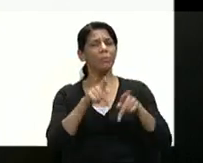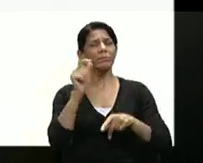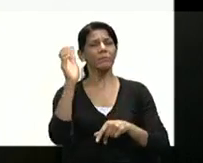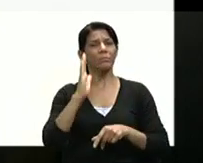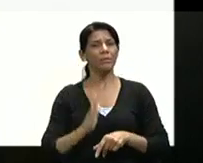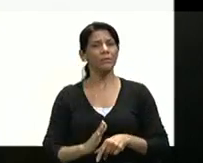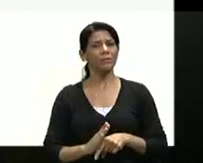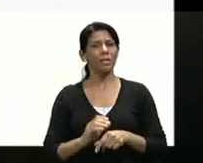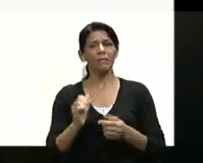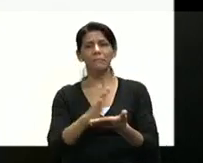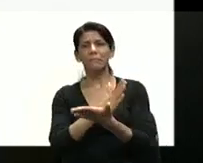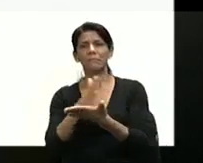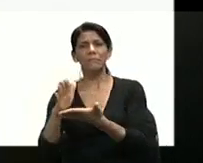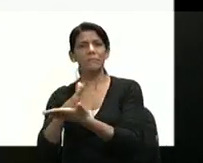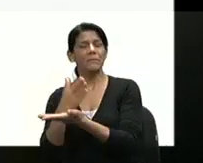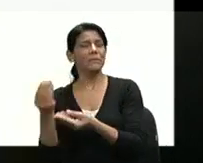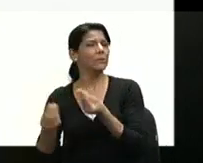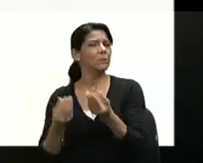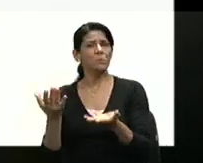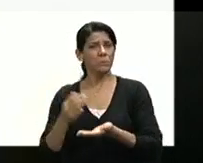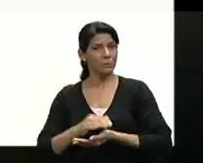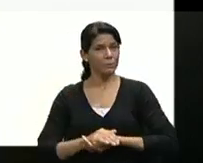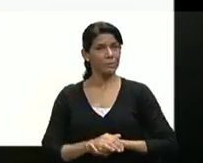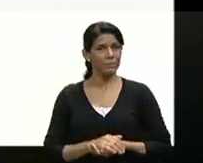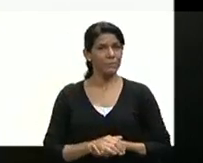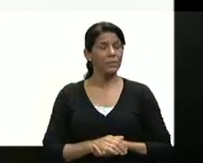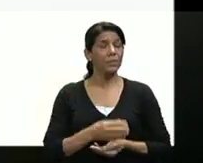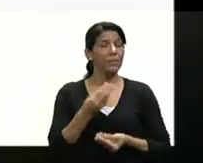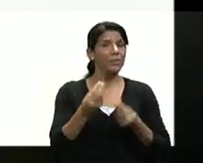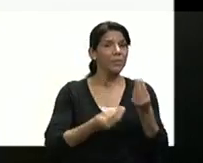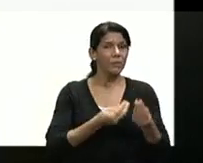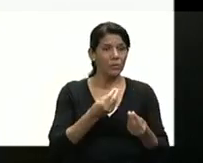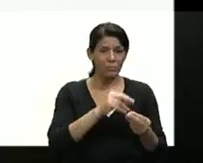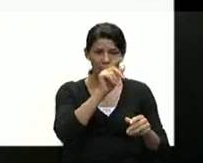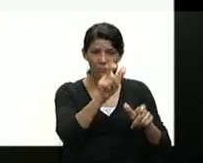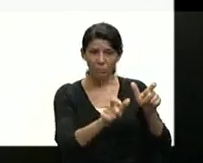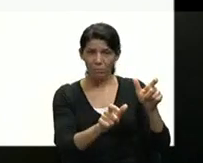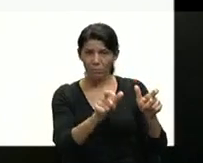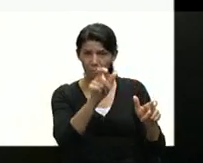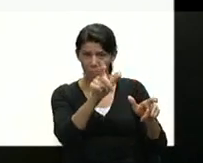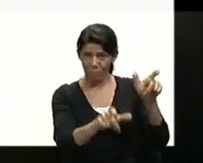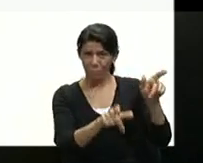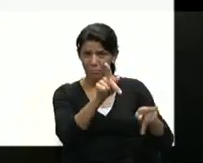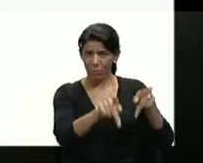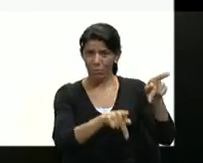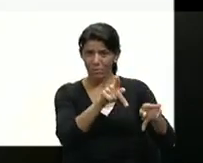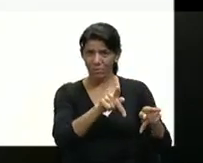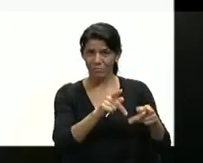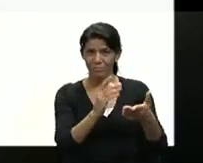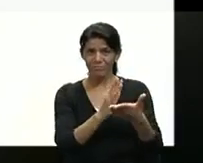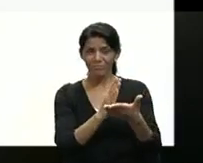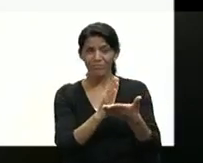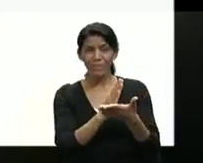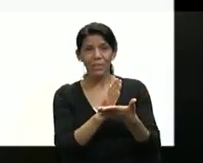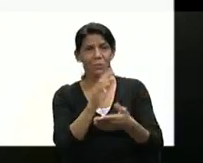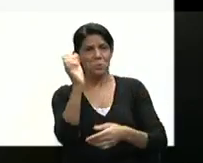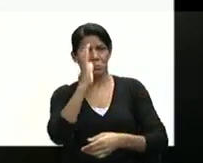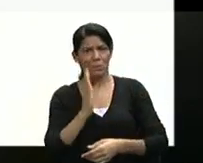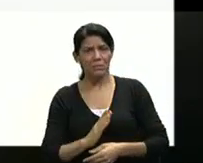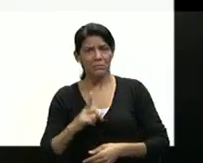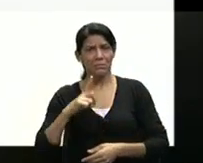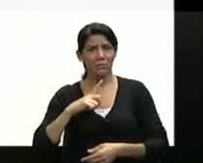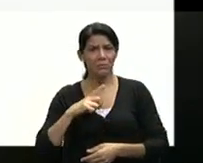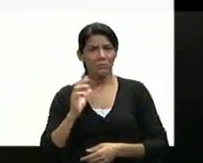Brasil está distribuída atualmente e como ela ficará no futuro. O que a gente